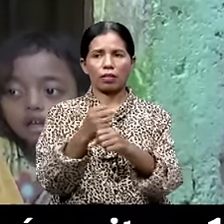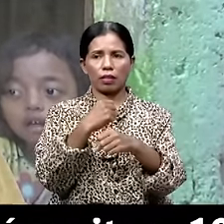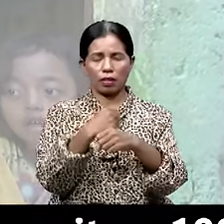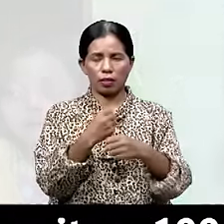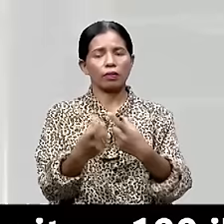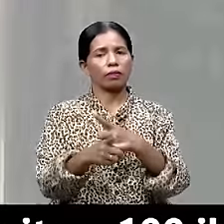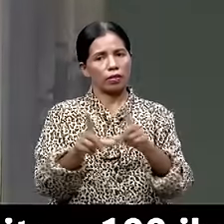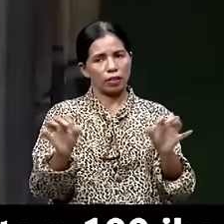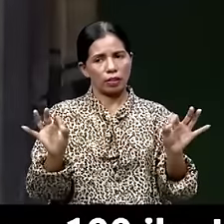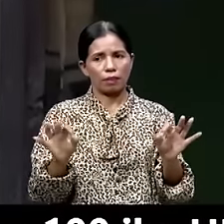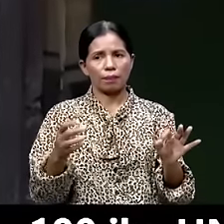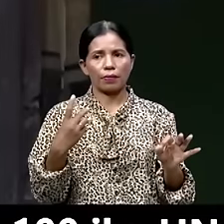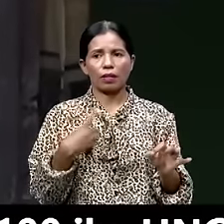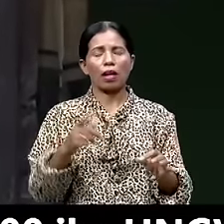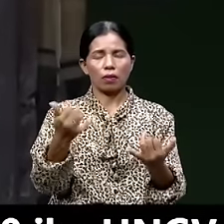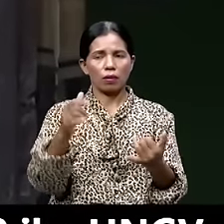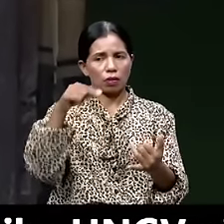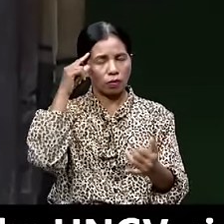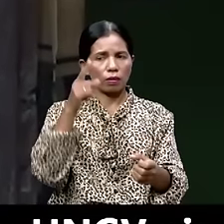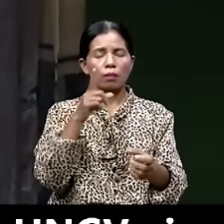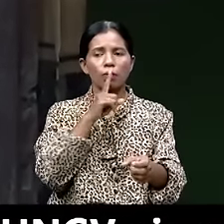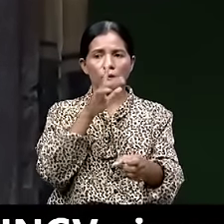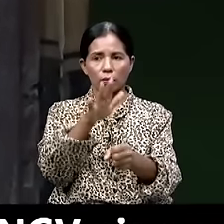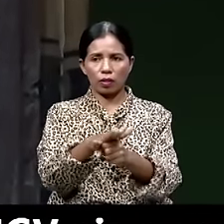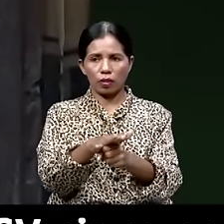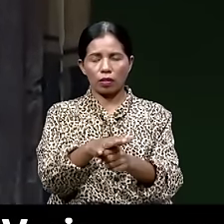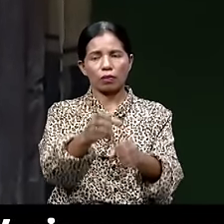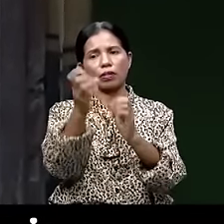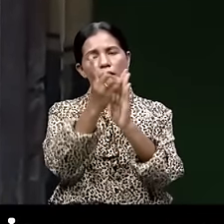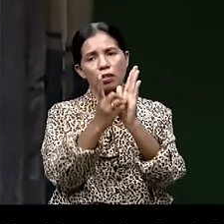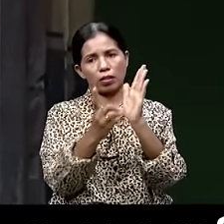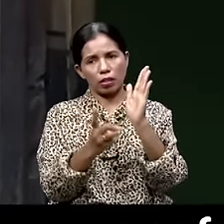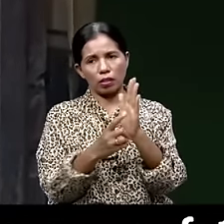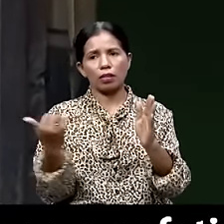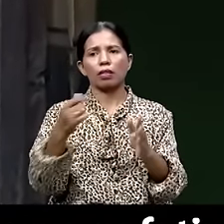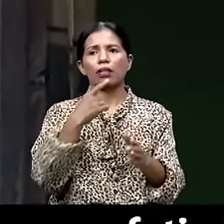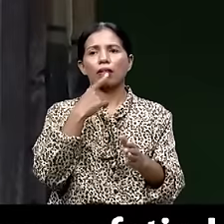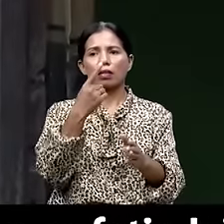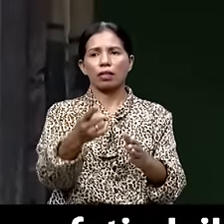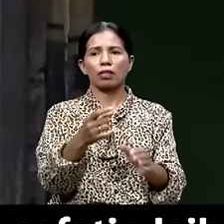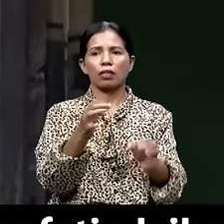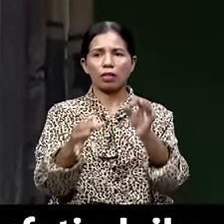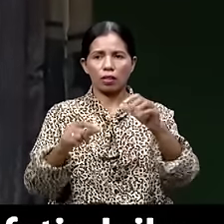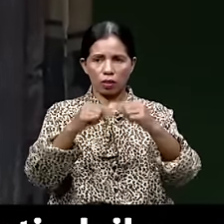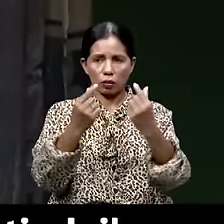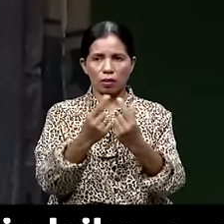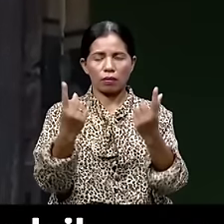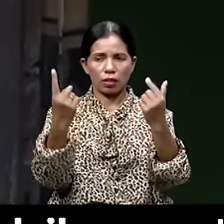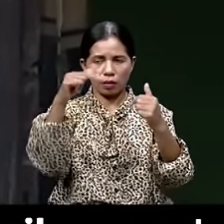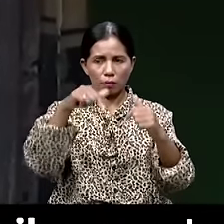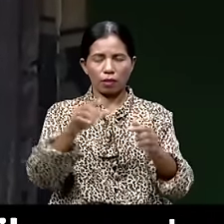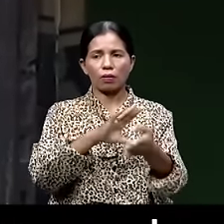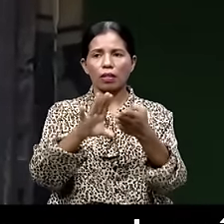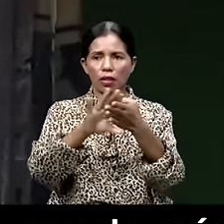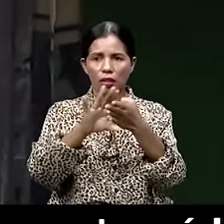de. Ami hakara to ne kan governo zanzi sira mai foti dadu sia nene sira zanzi kata ga sei hata ne ki pera mai lori karta